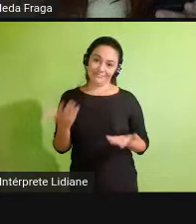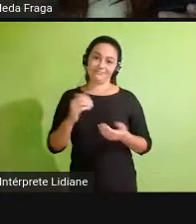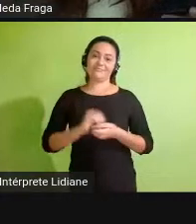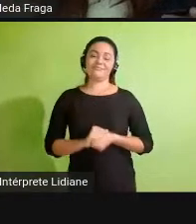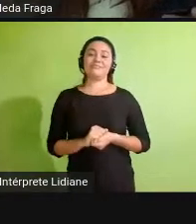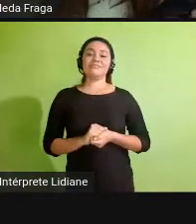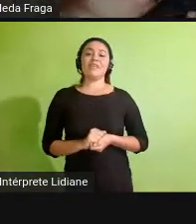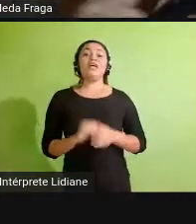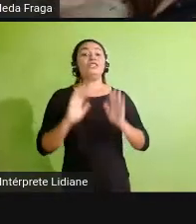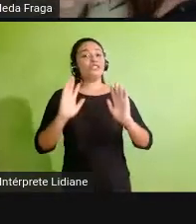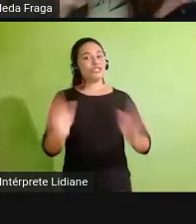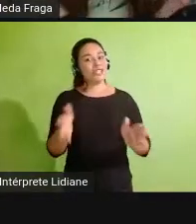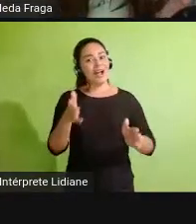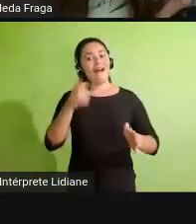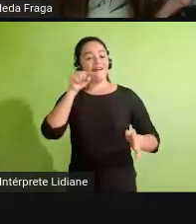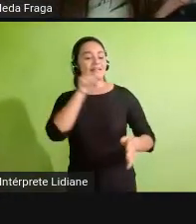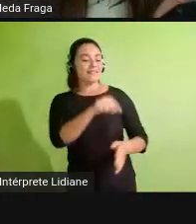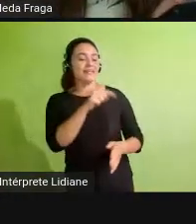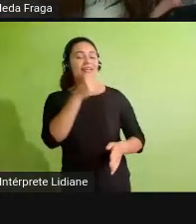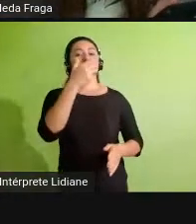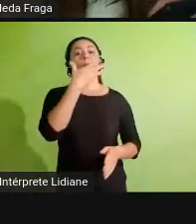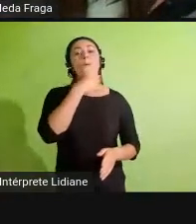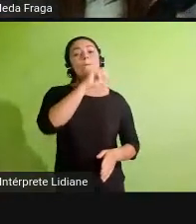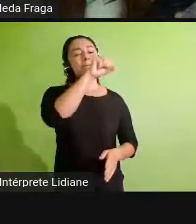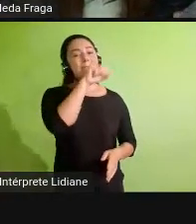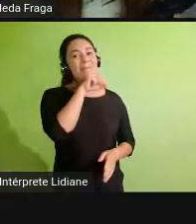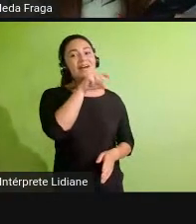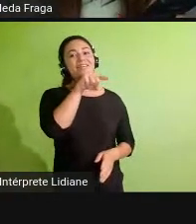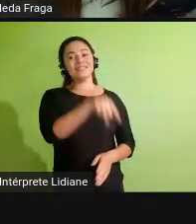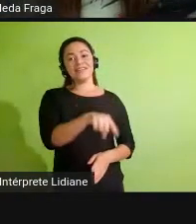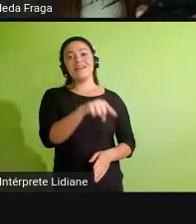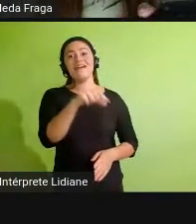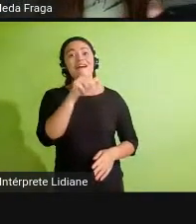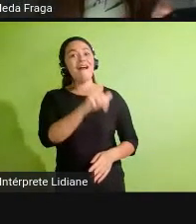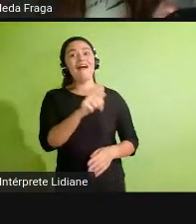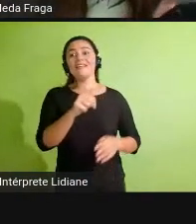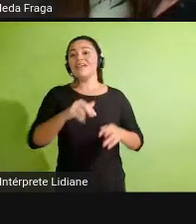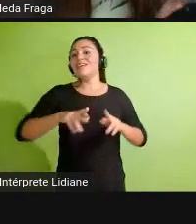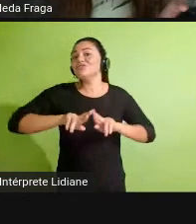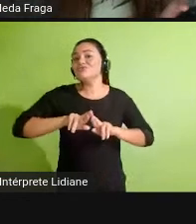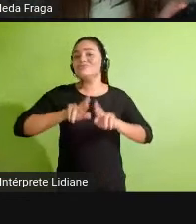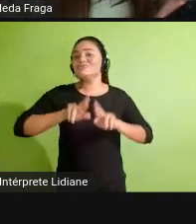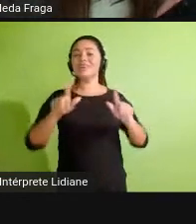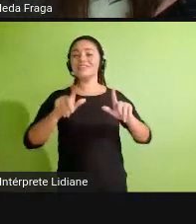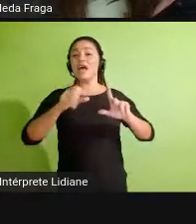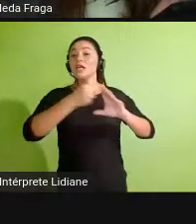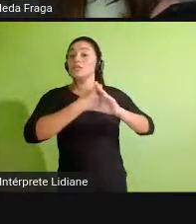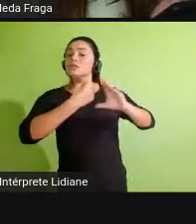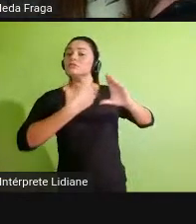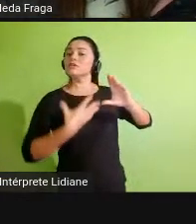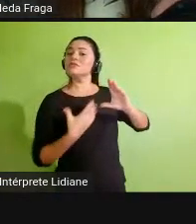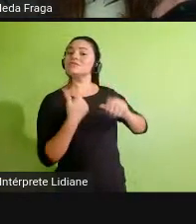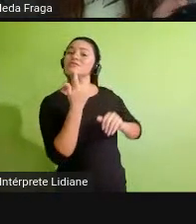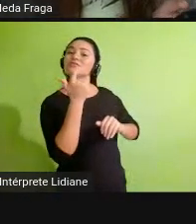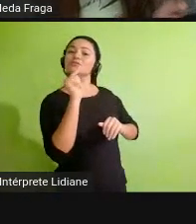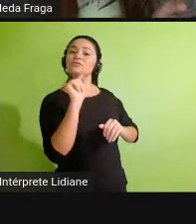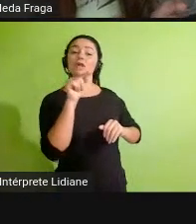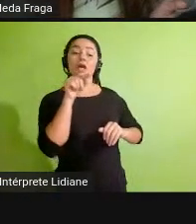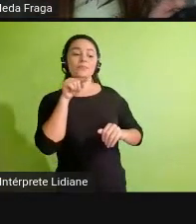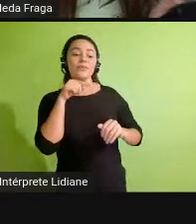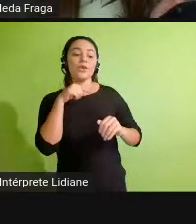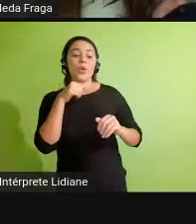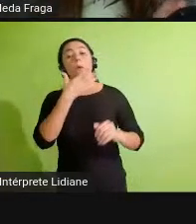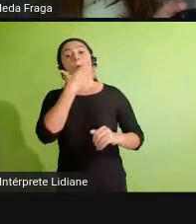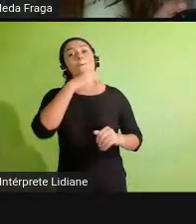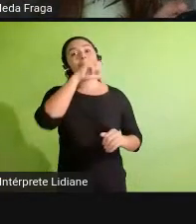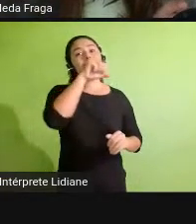ainda, Hipátia cresceu e criou grande afeição. Hipátia tornou-se matemática e isso levou